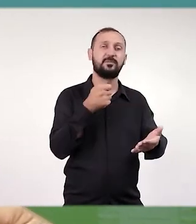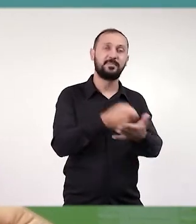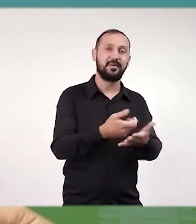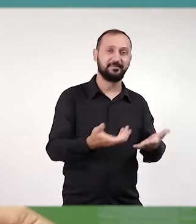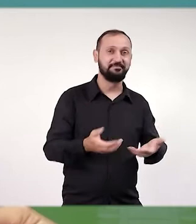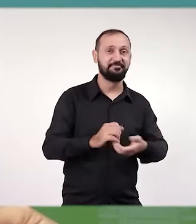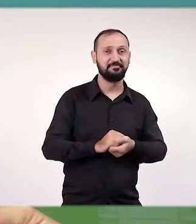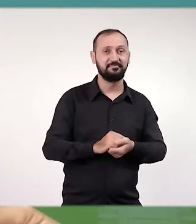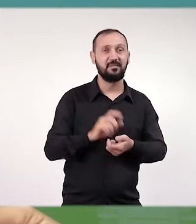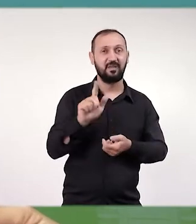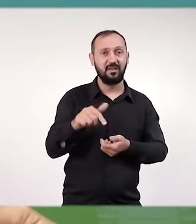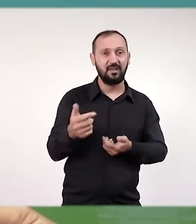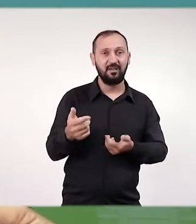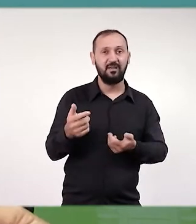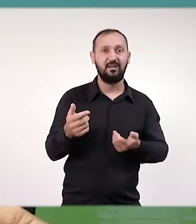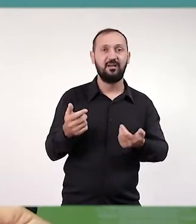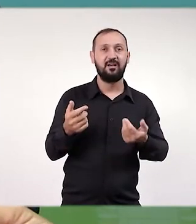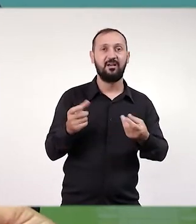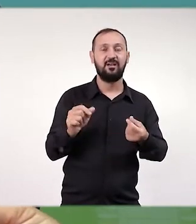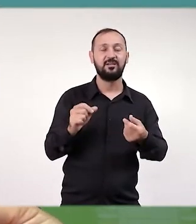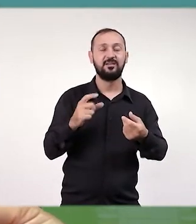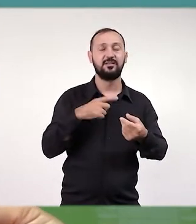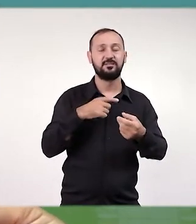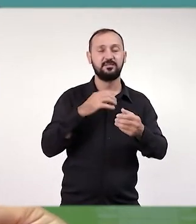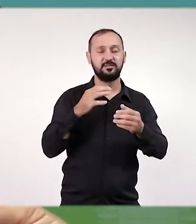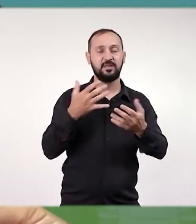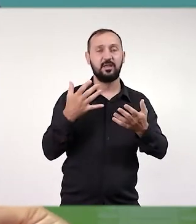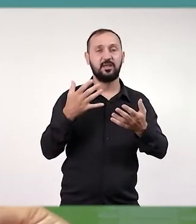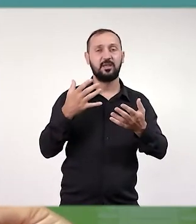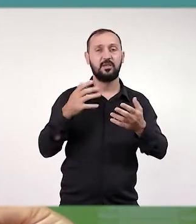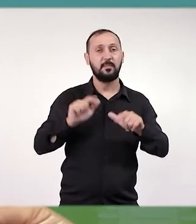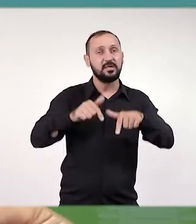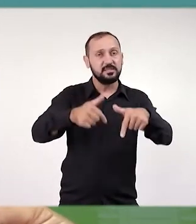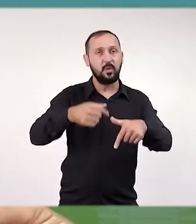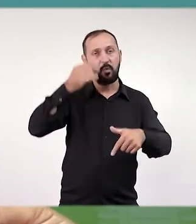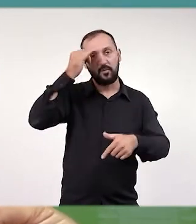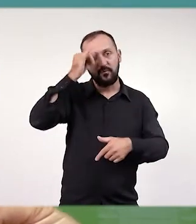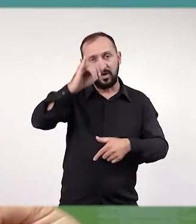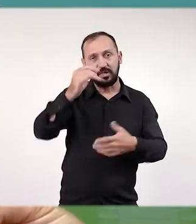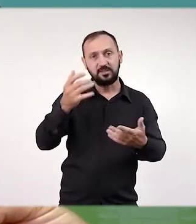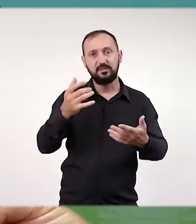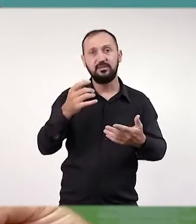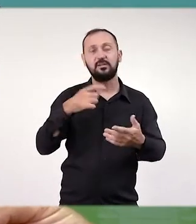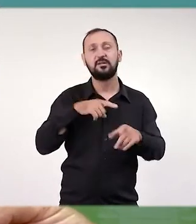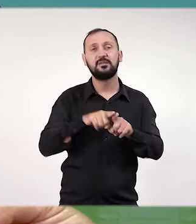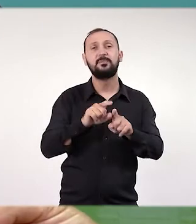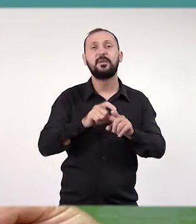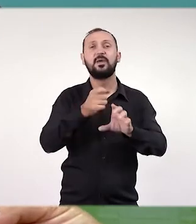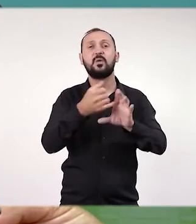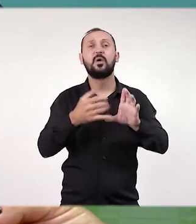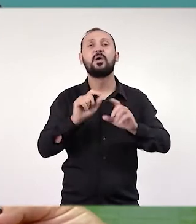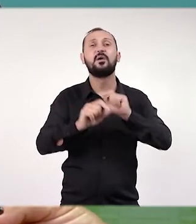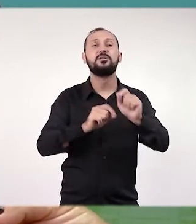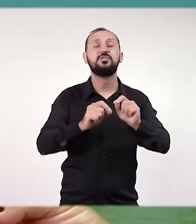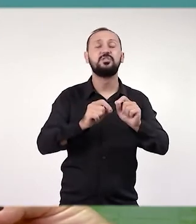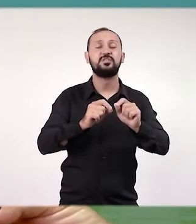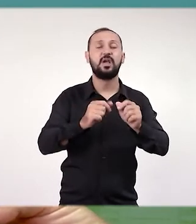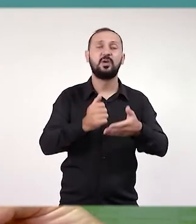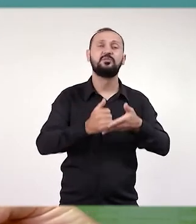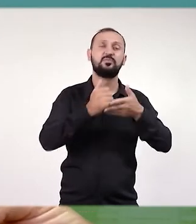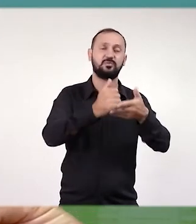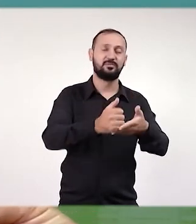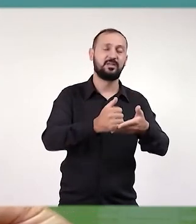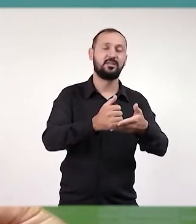os contribuintes. Portanto, é uma ação que tem caráter profilático, que tem um caráter exatamente